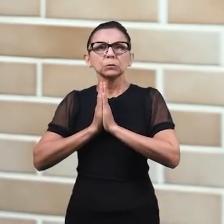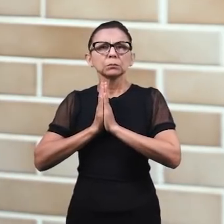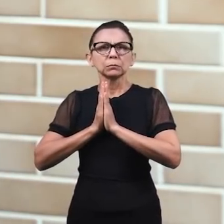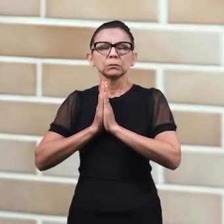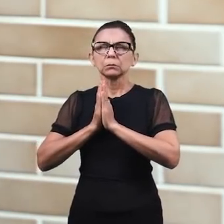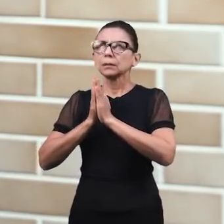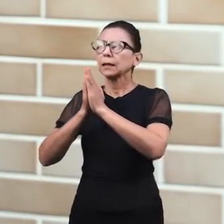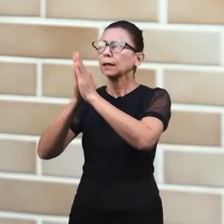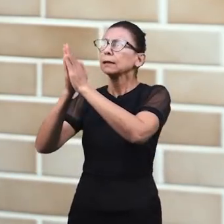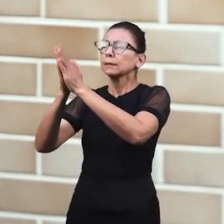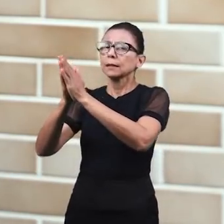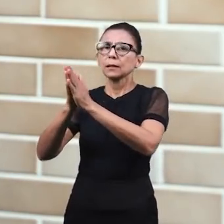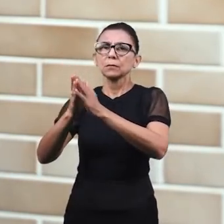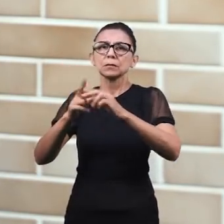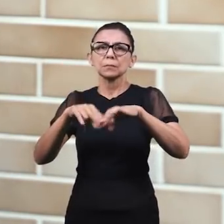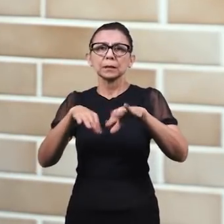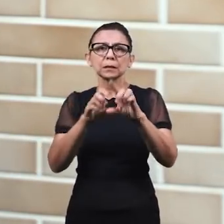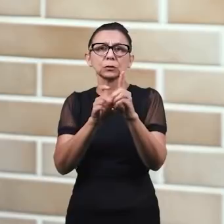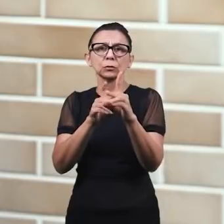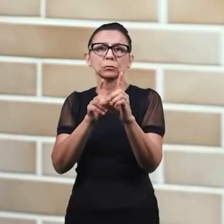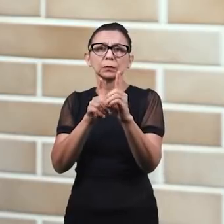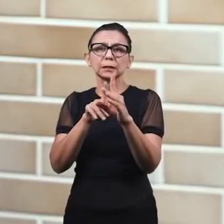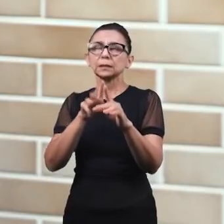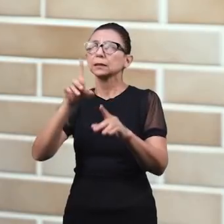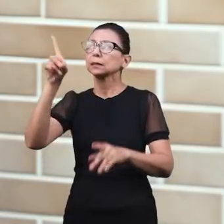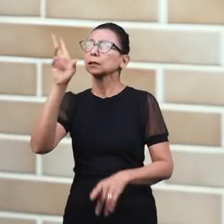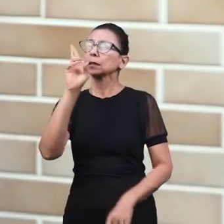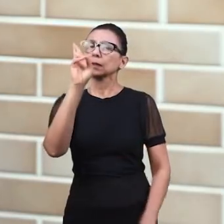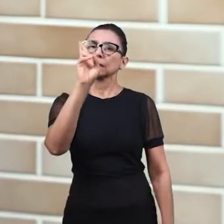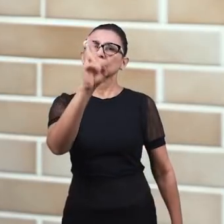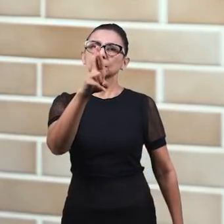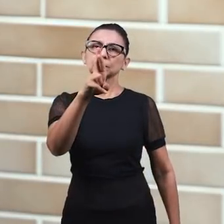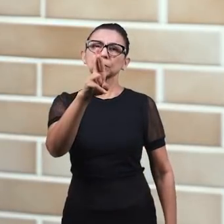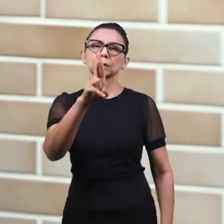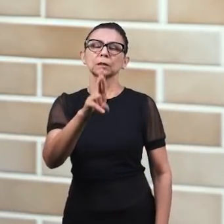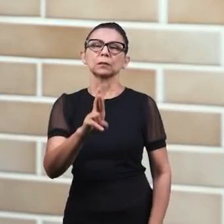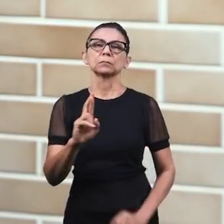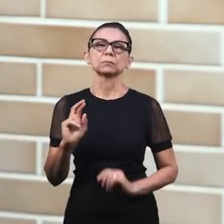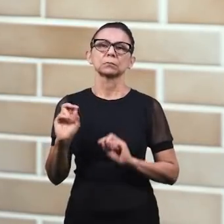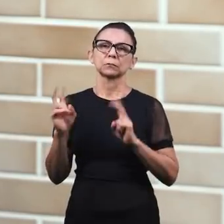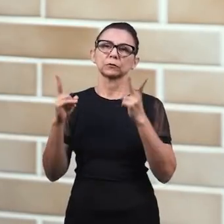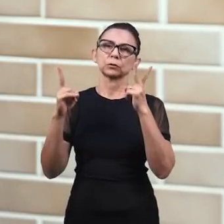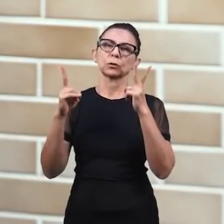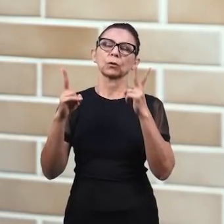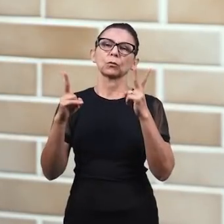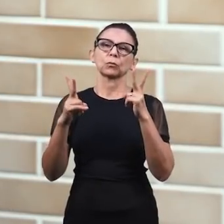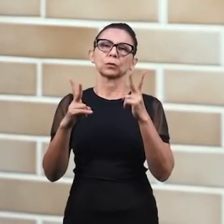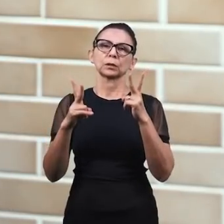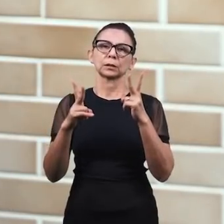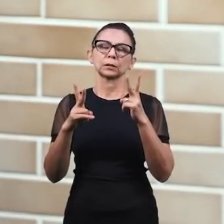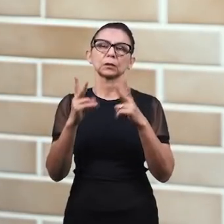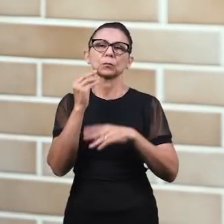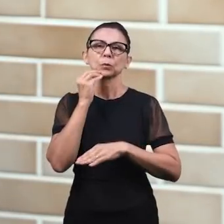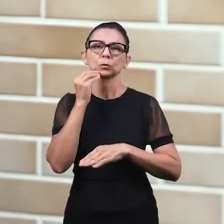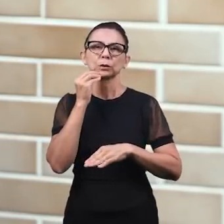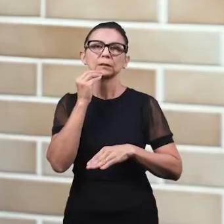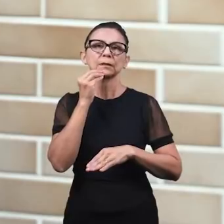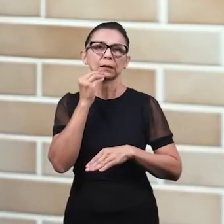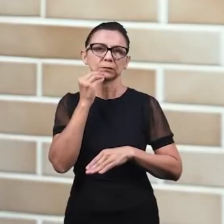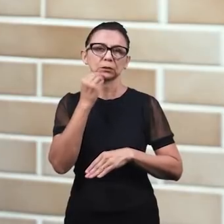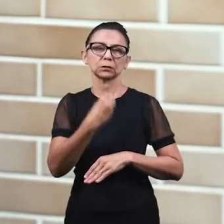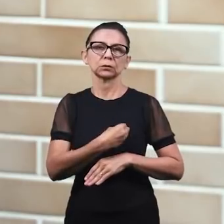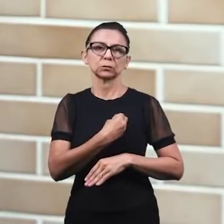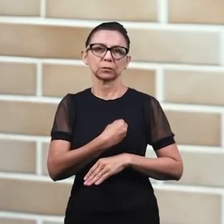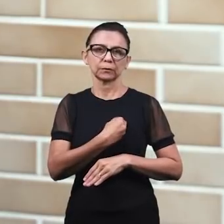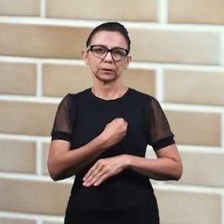da doutrina que ele recebeu ali, a resposta da parte do Senhor, e Deus abriu diante dele a porta de uma